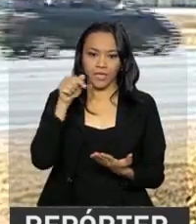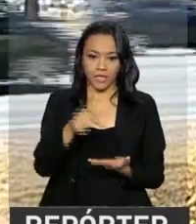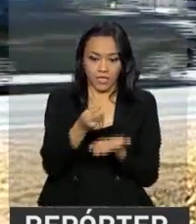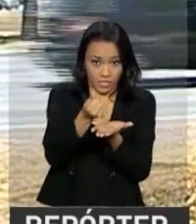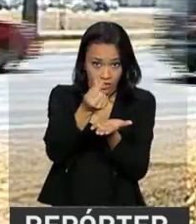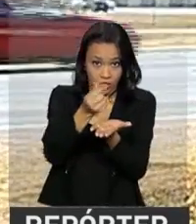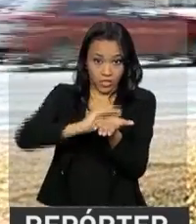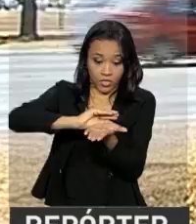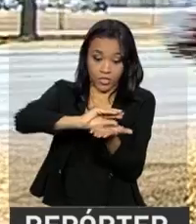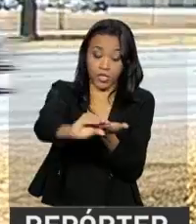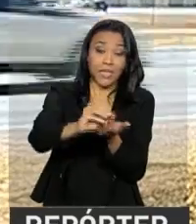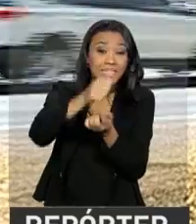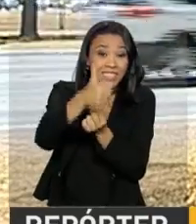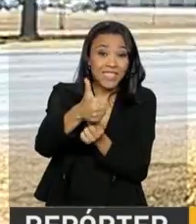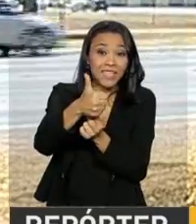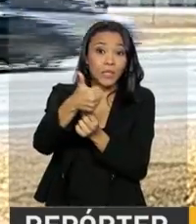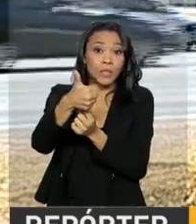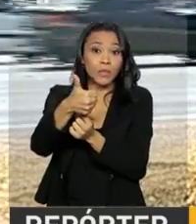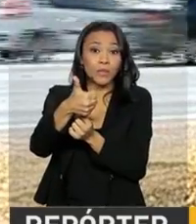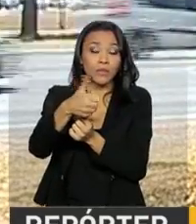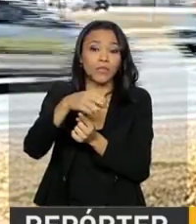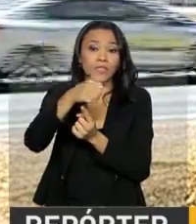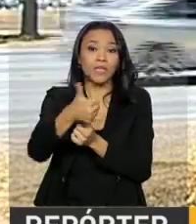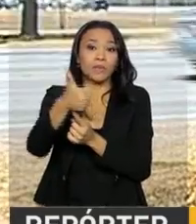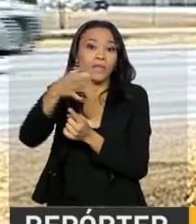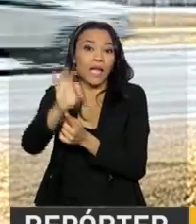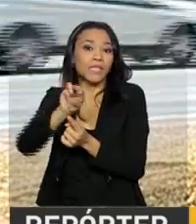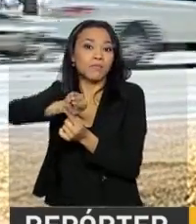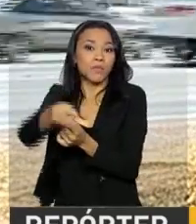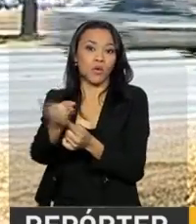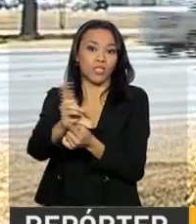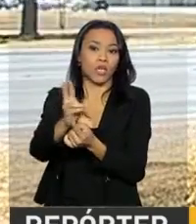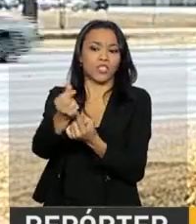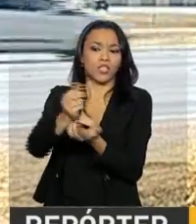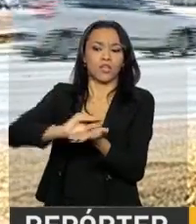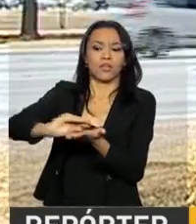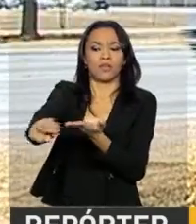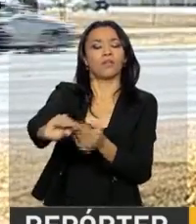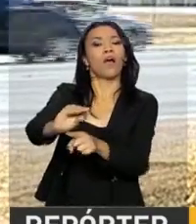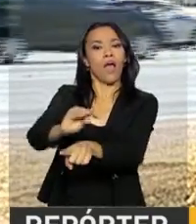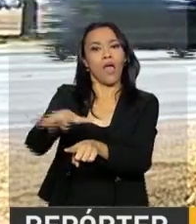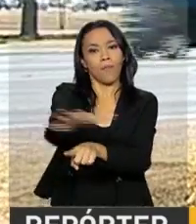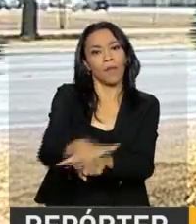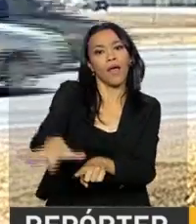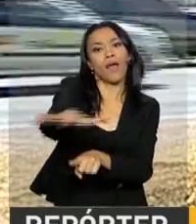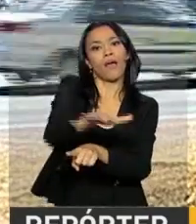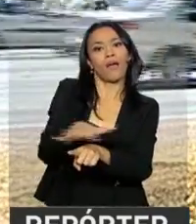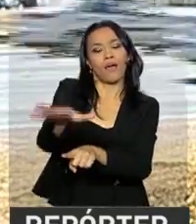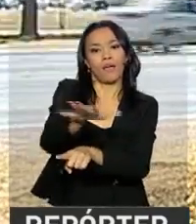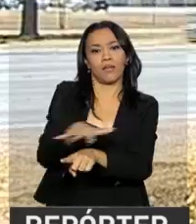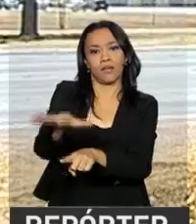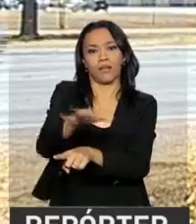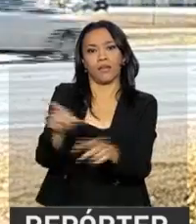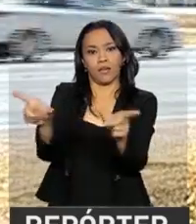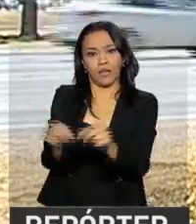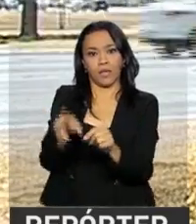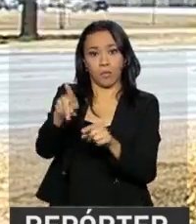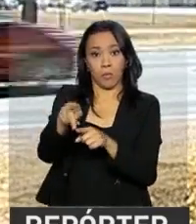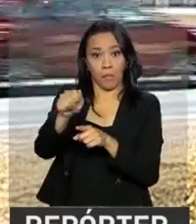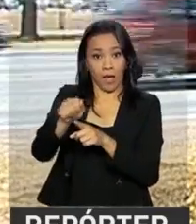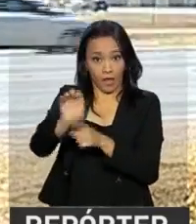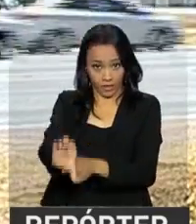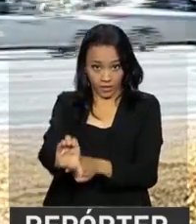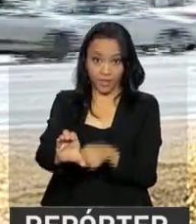recursos R 110 milhões de reais vão ser destinados às obras do programa de aceleração do crescimento o